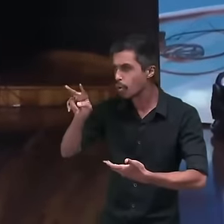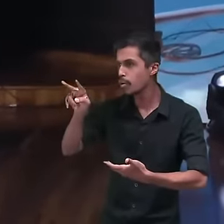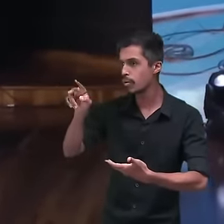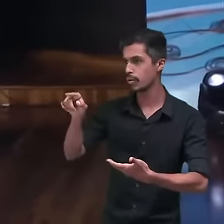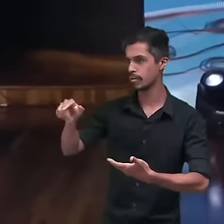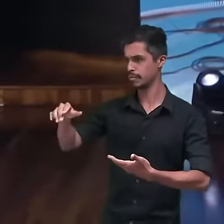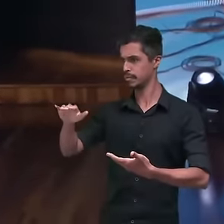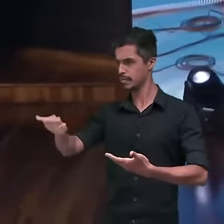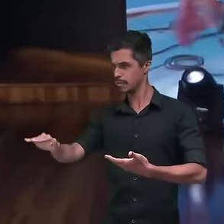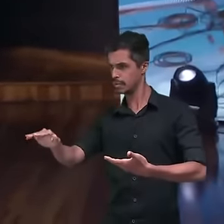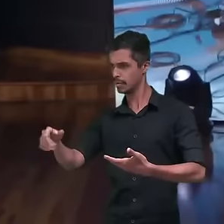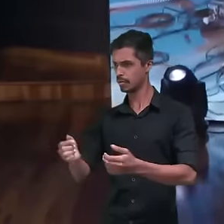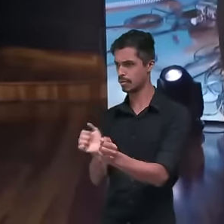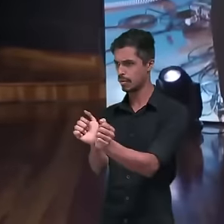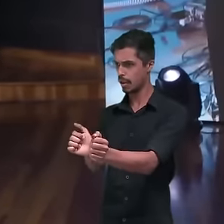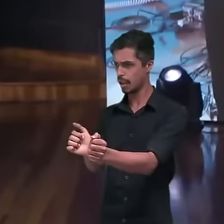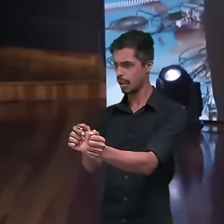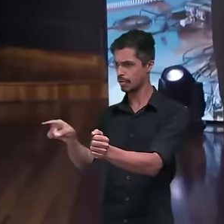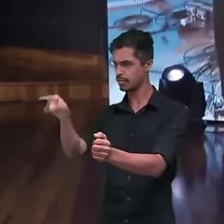viu um escravo,